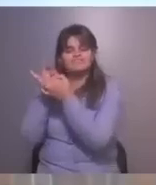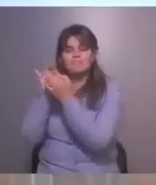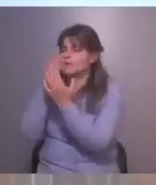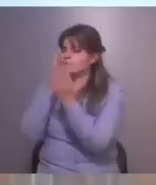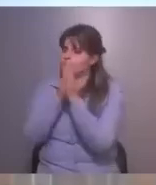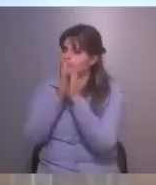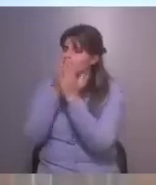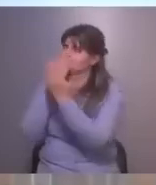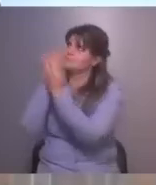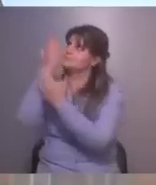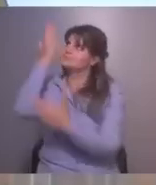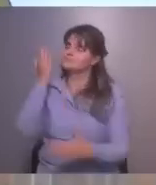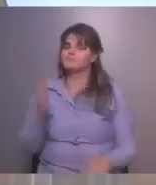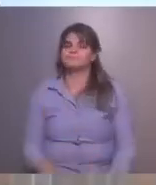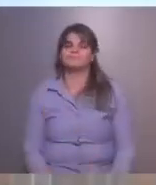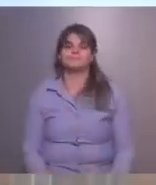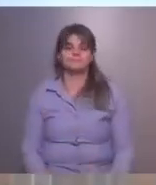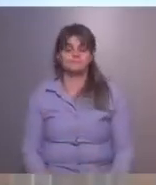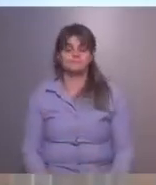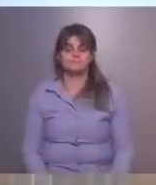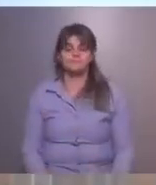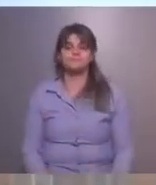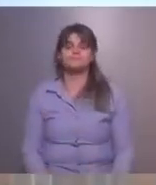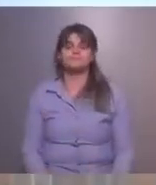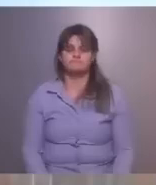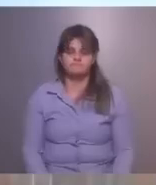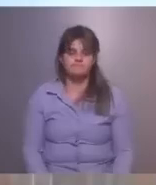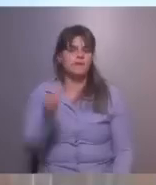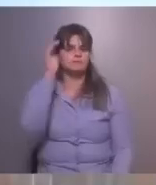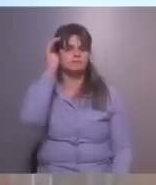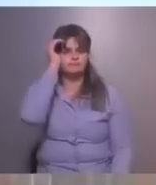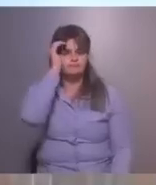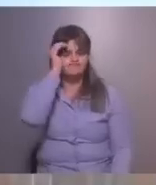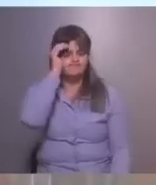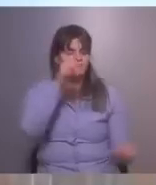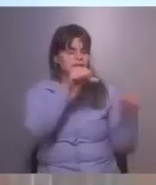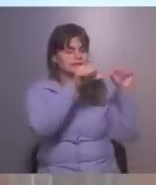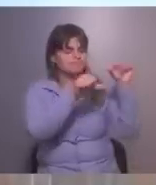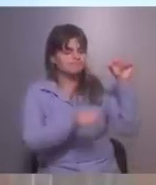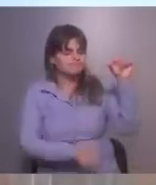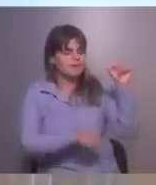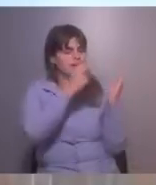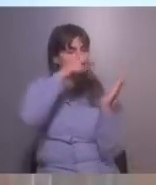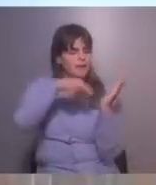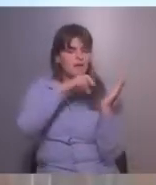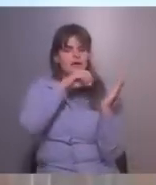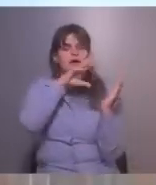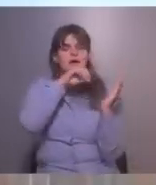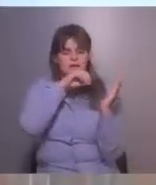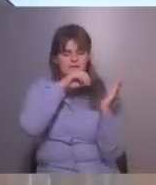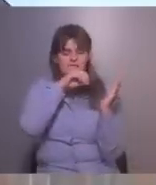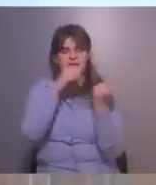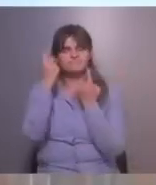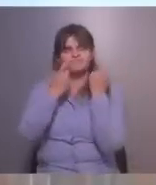Eucaristia. E a palavra de Deus que acabámos de escutar convida-nos a refletir precisamente sobre a importância da